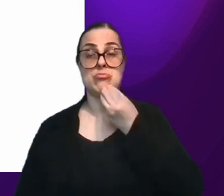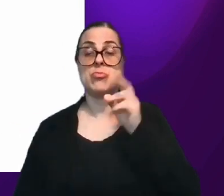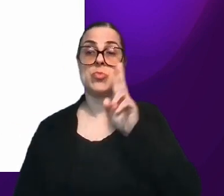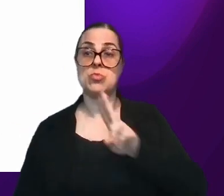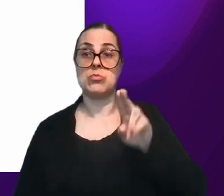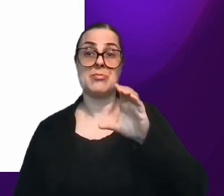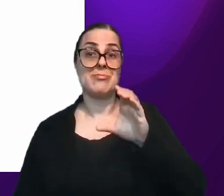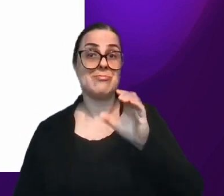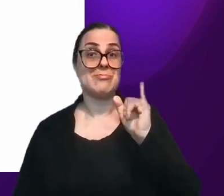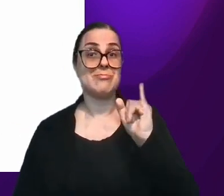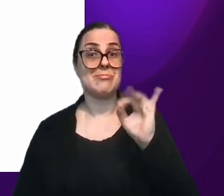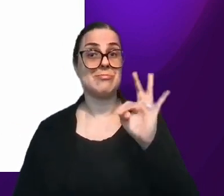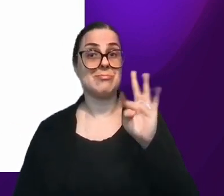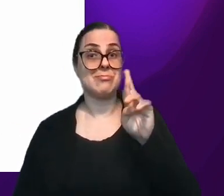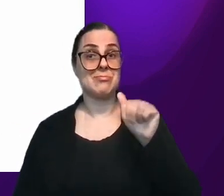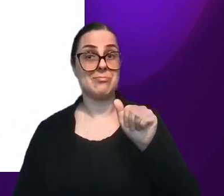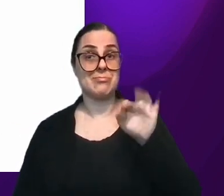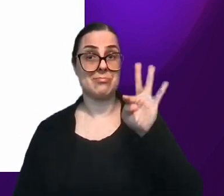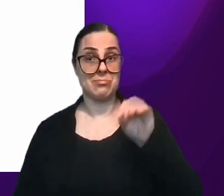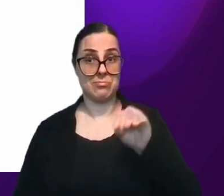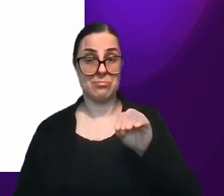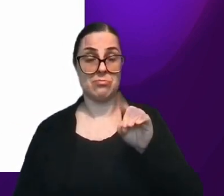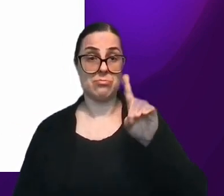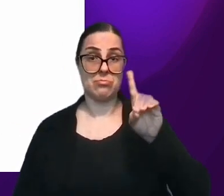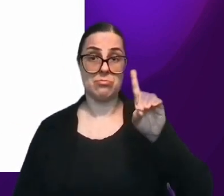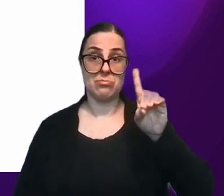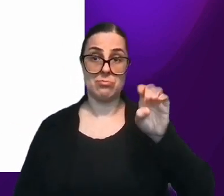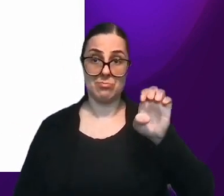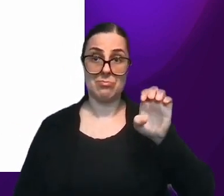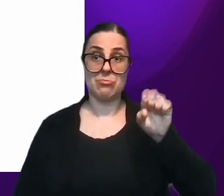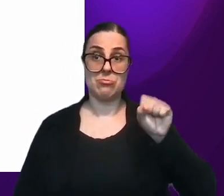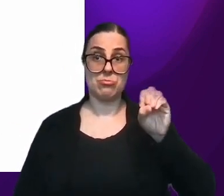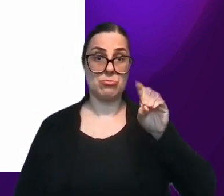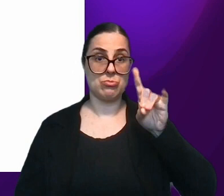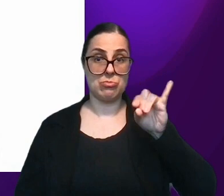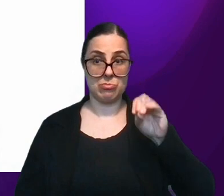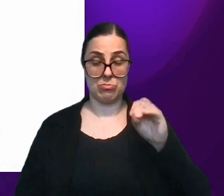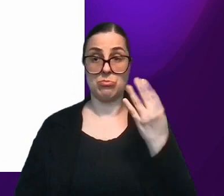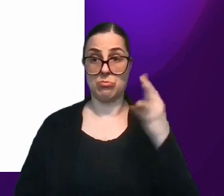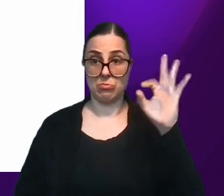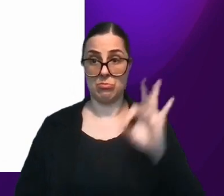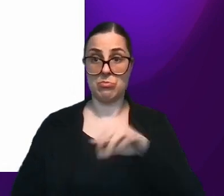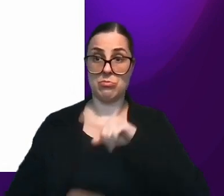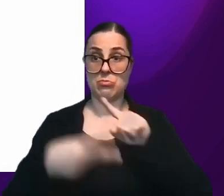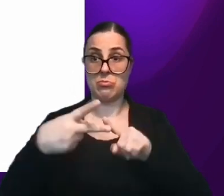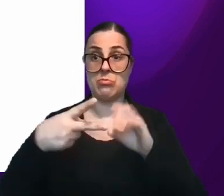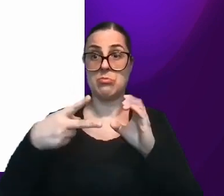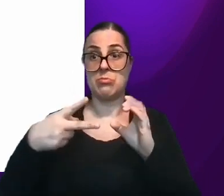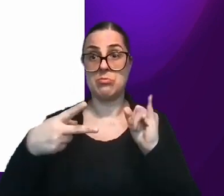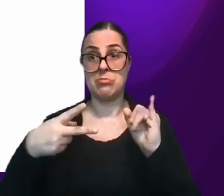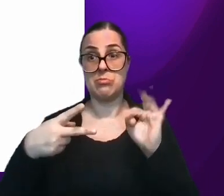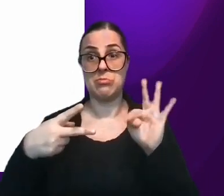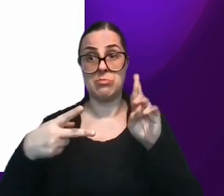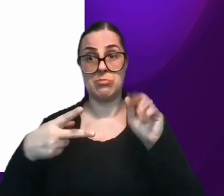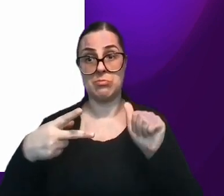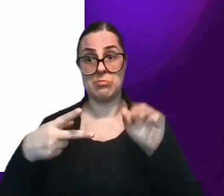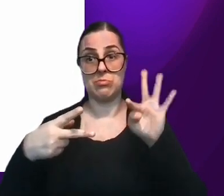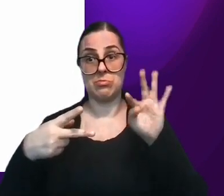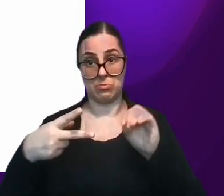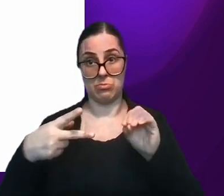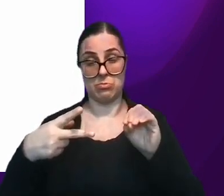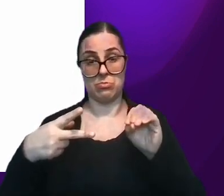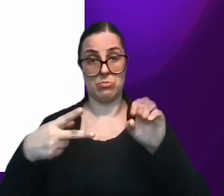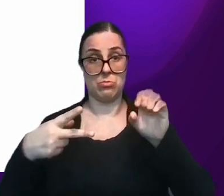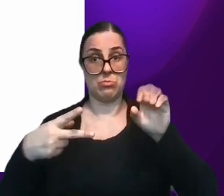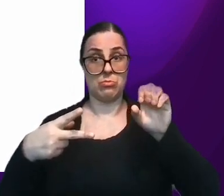trissódico a 4%, clássico. Nós podemos usar citrato trissódico a